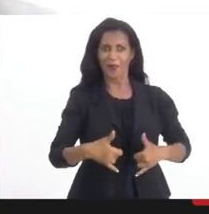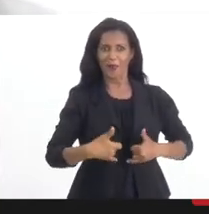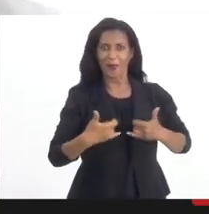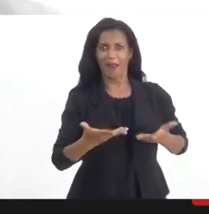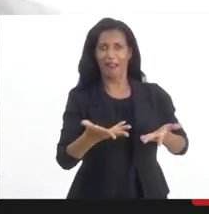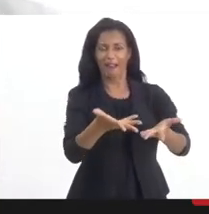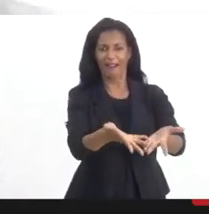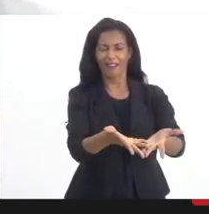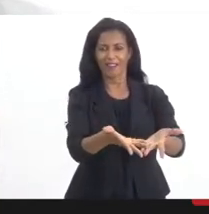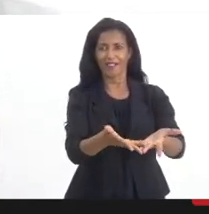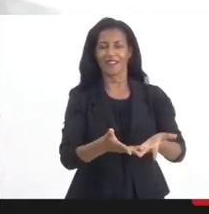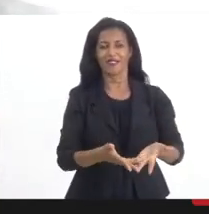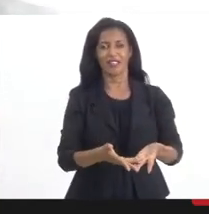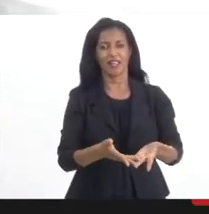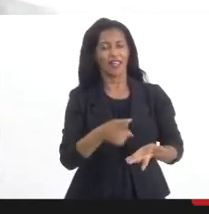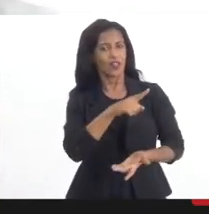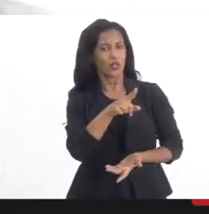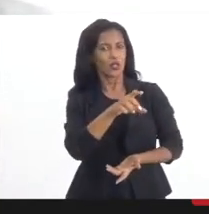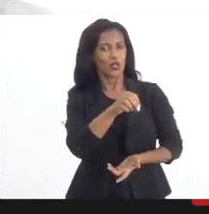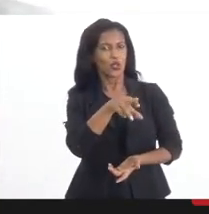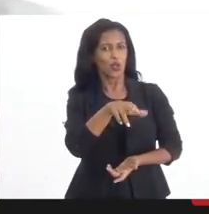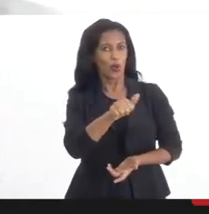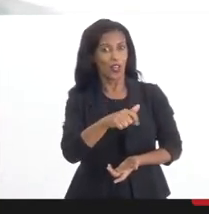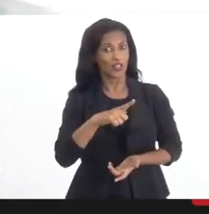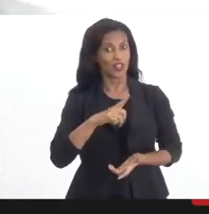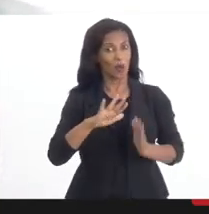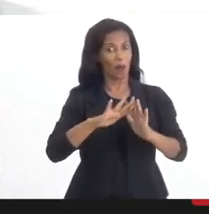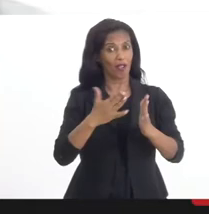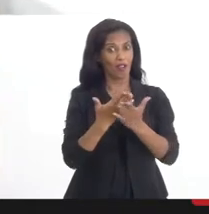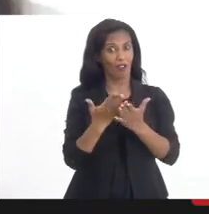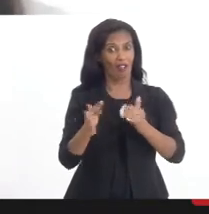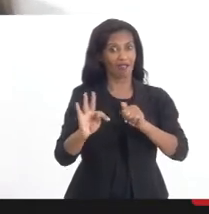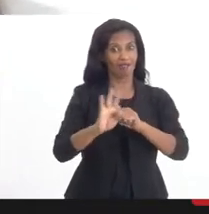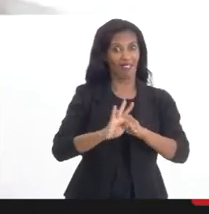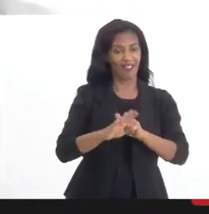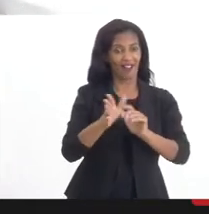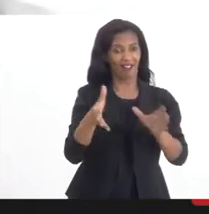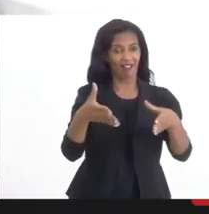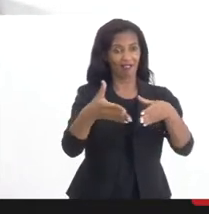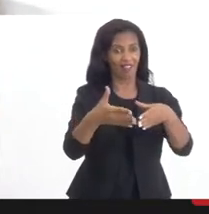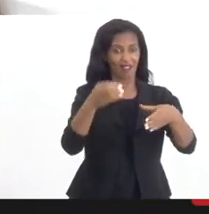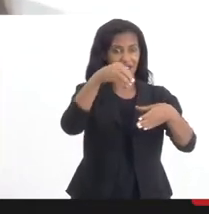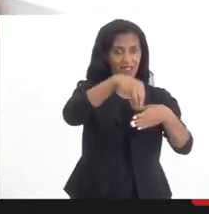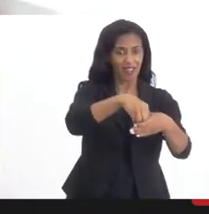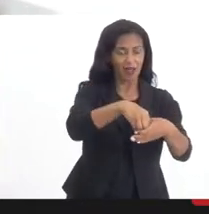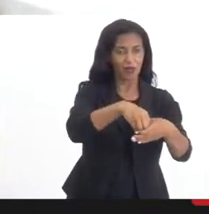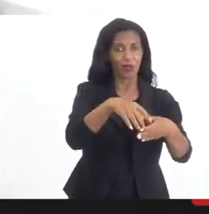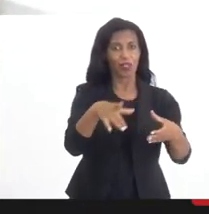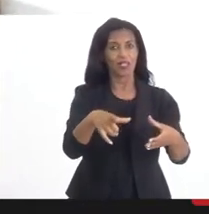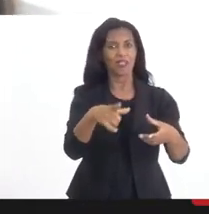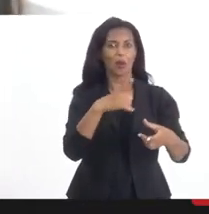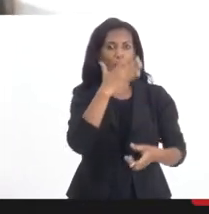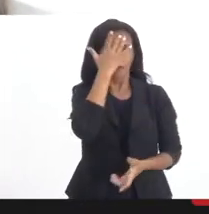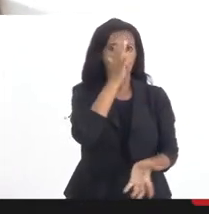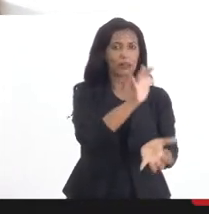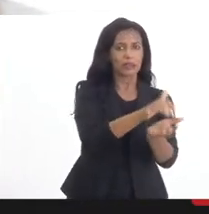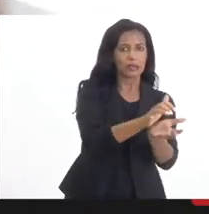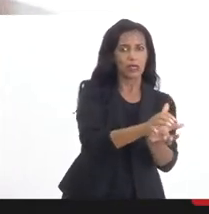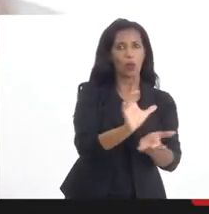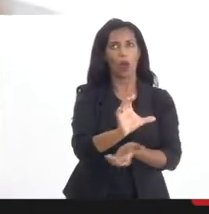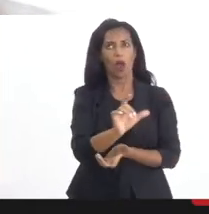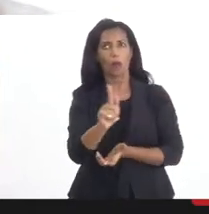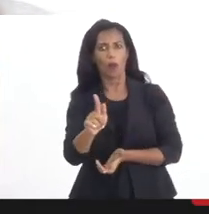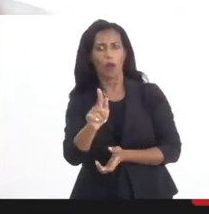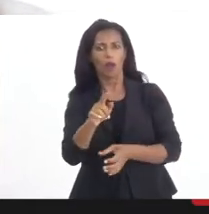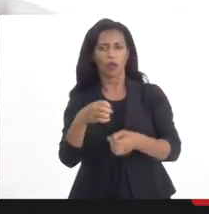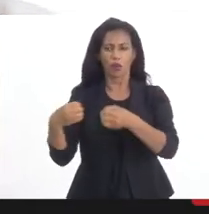A Zona Oeste conta com uma escola técnica dentro da Zona Oeste. Então, o morador de Santa Cruz, o morador de Campo Grande, o morador do